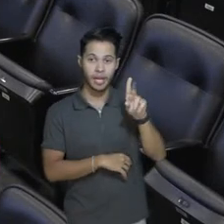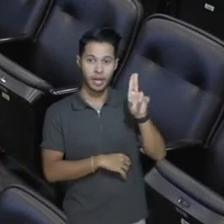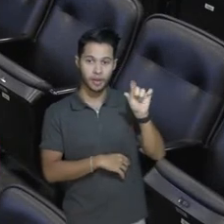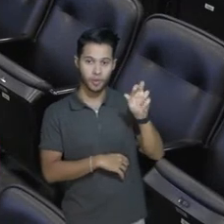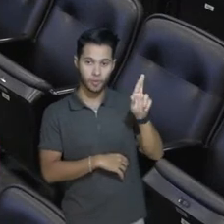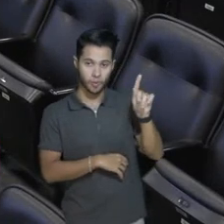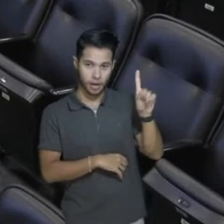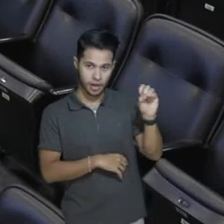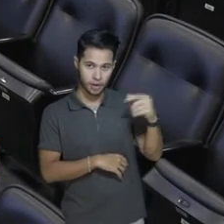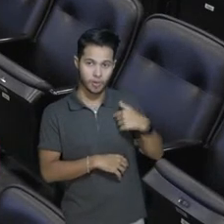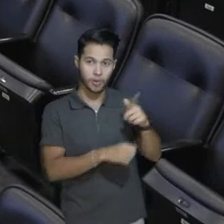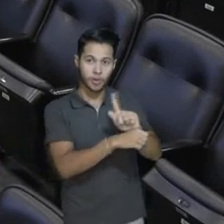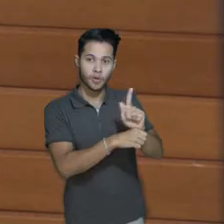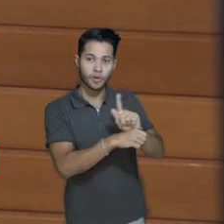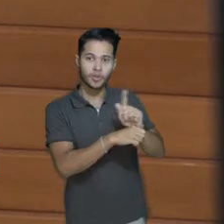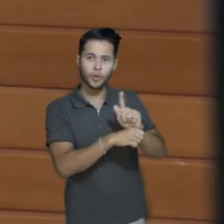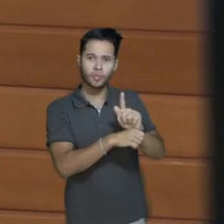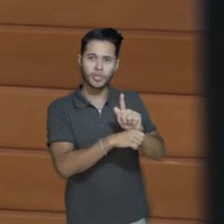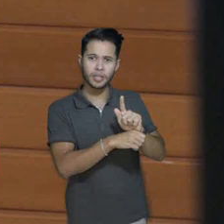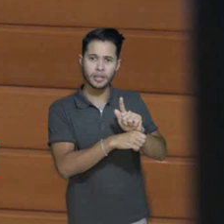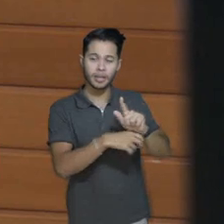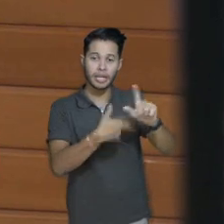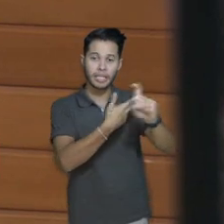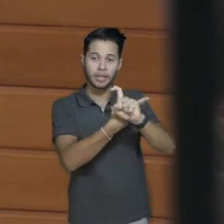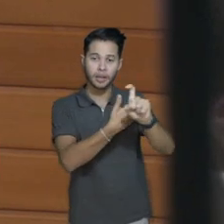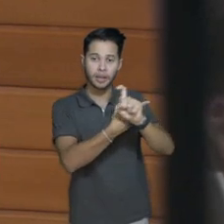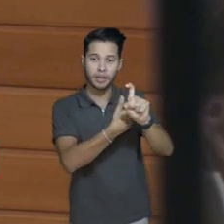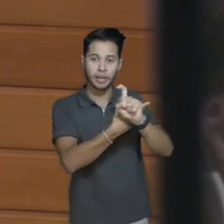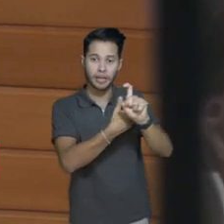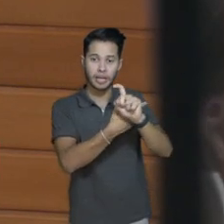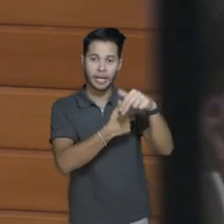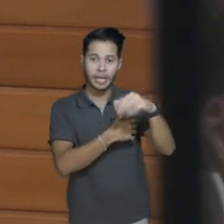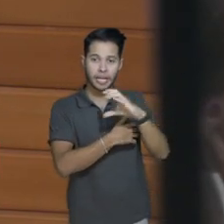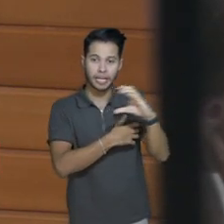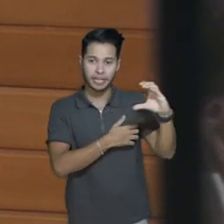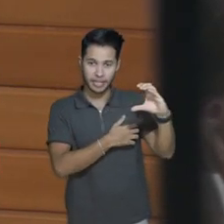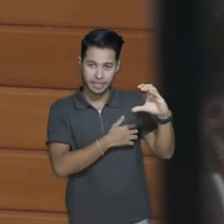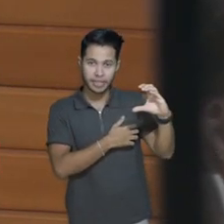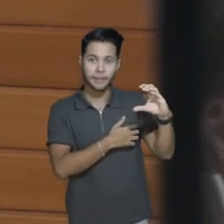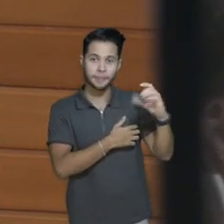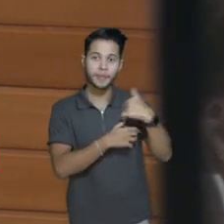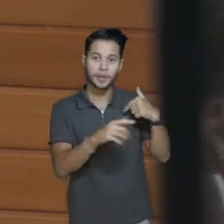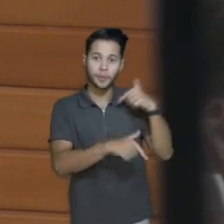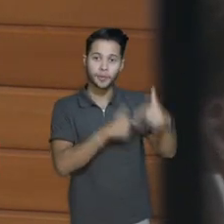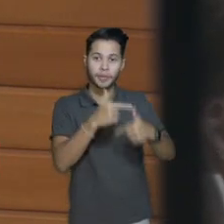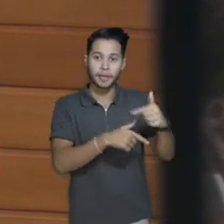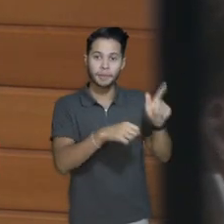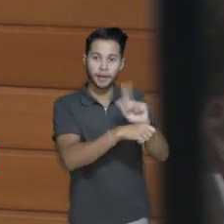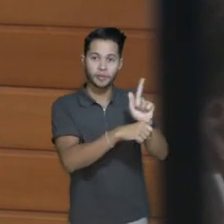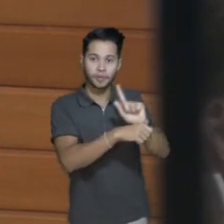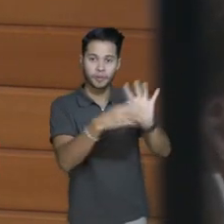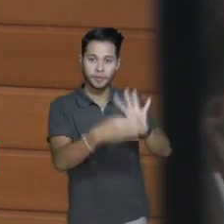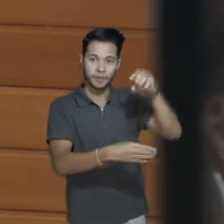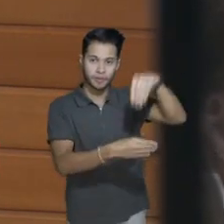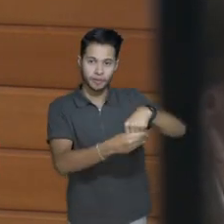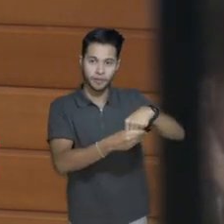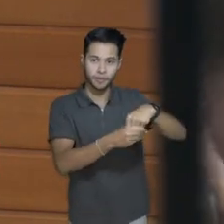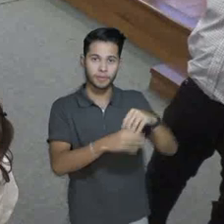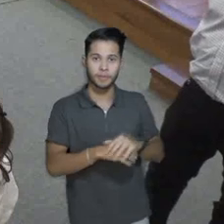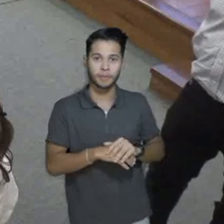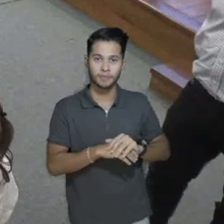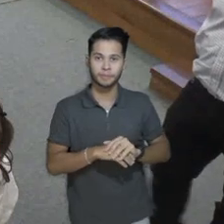excelência a gente atua disseminando o modelo de excelência pela gestão no estado e a gente é parceiro do do